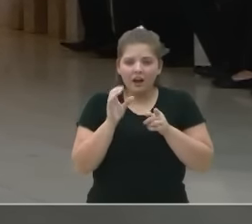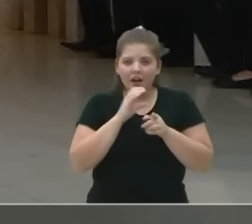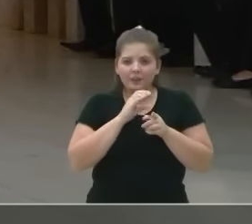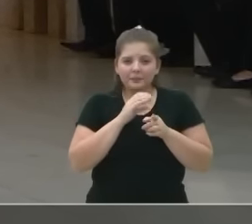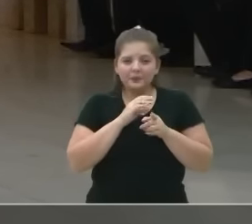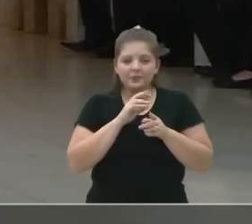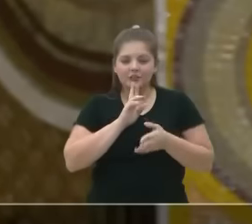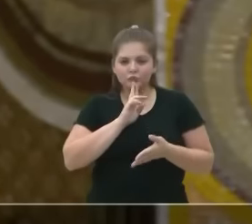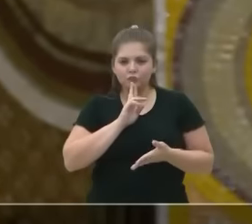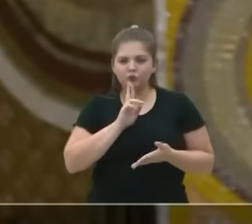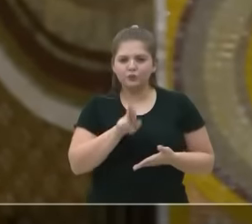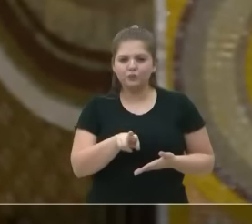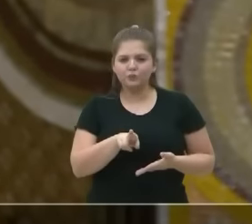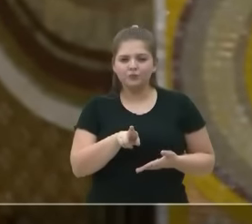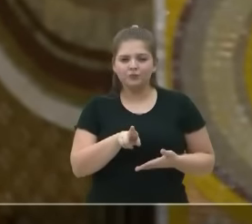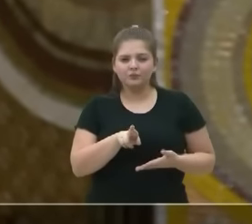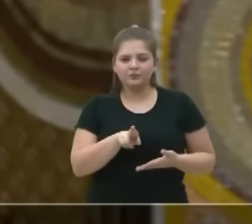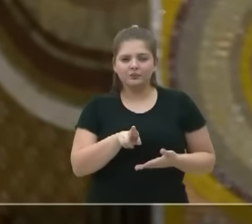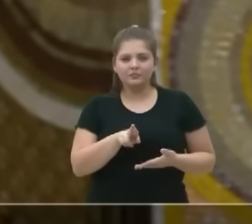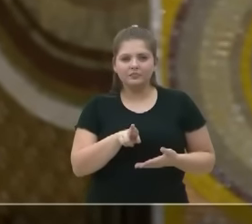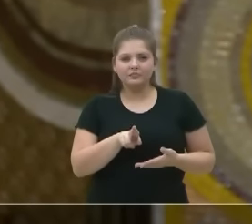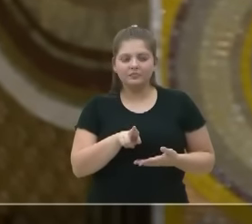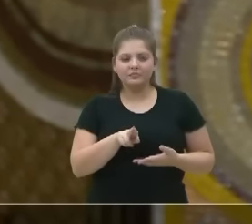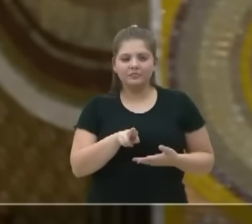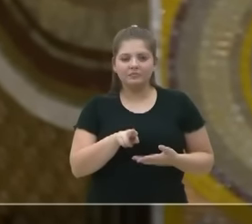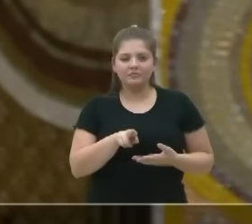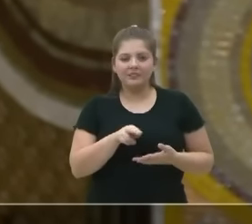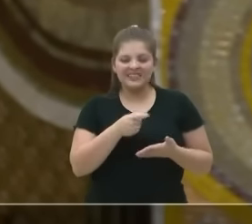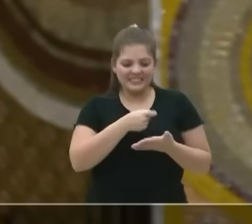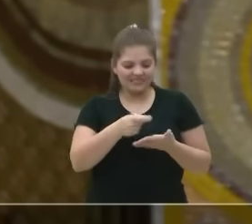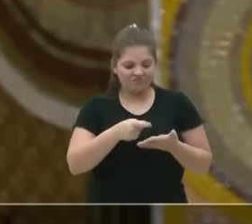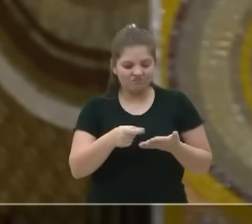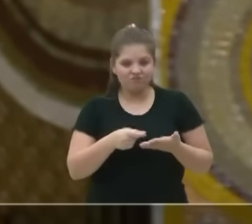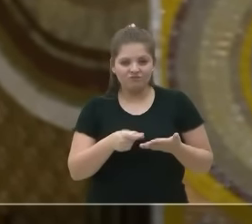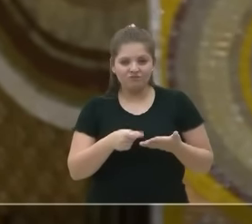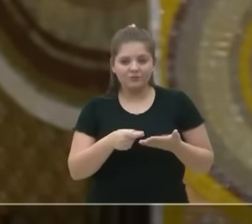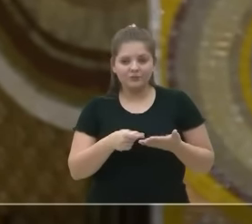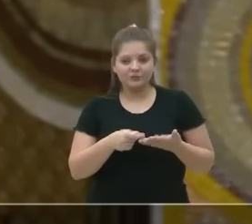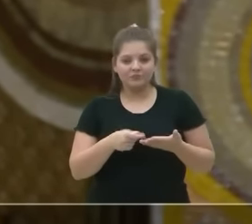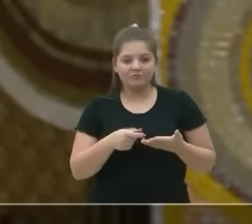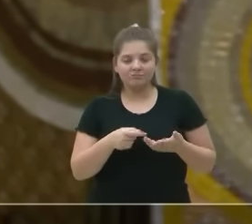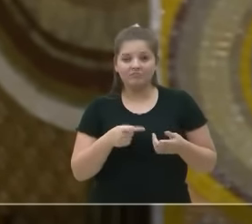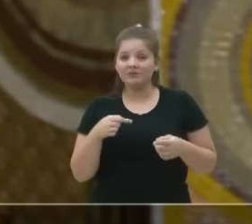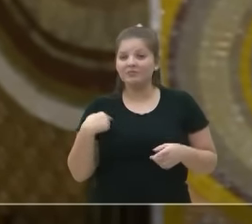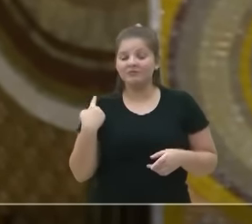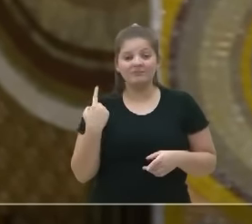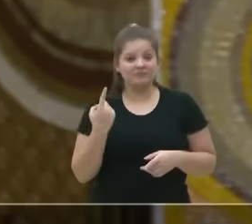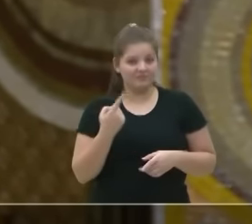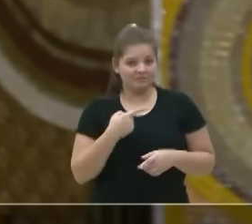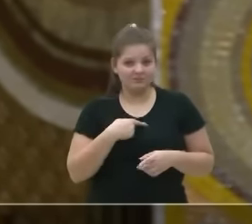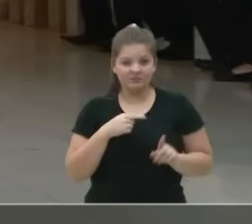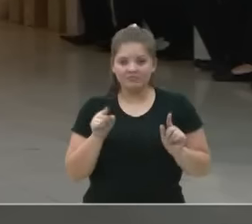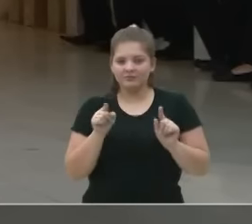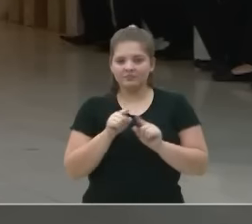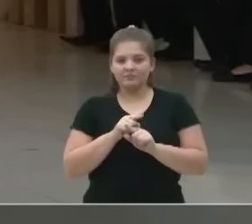a resposta não é escrita, depende de nós.